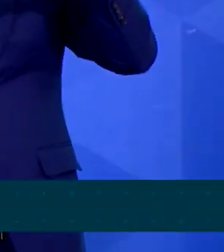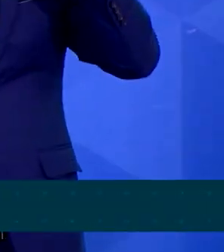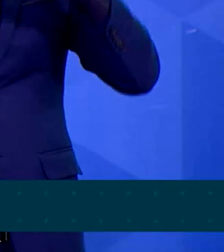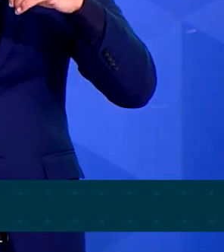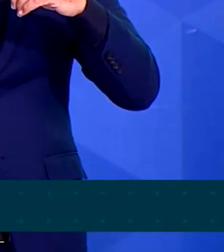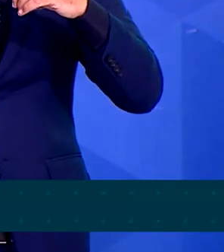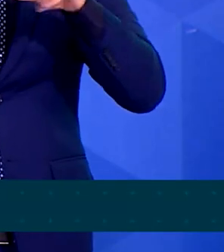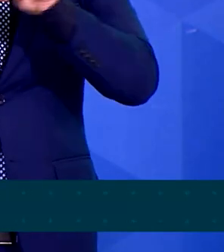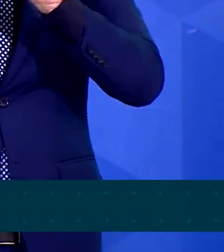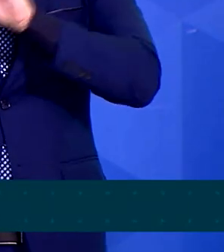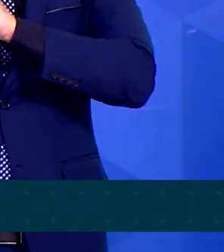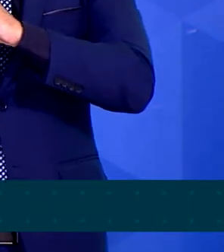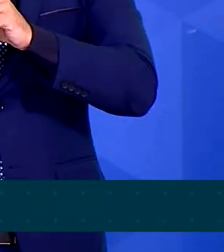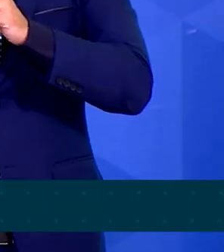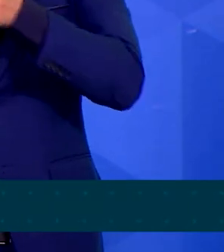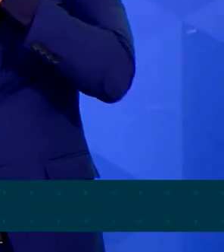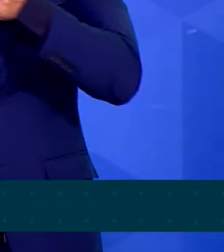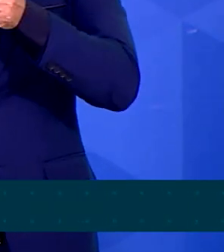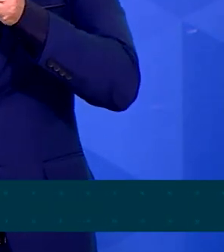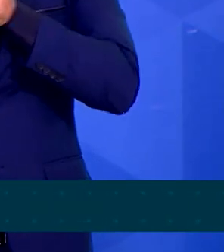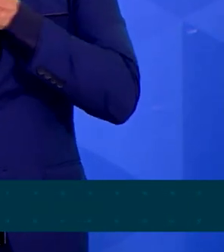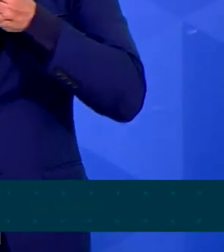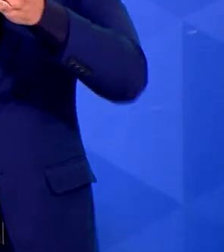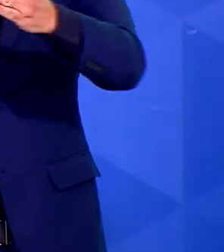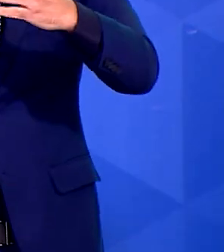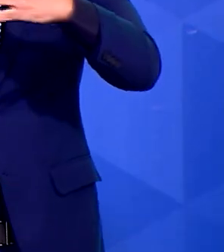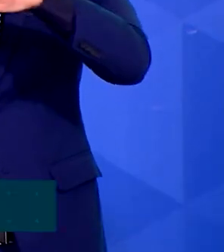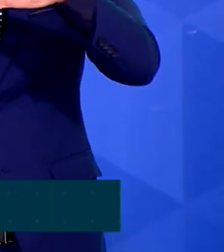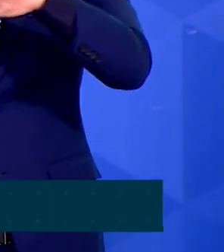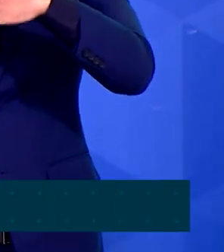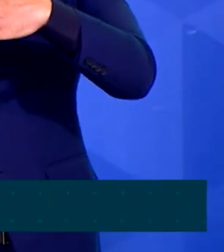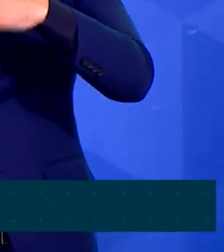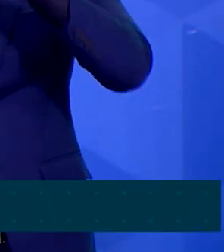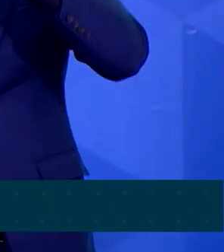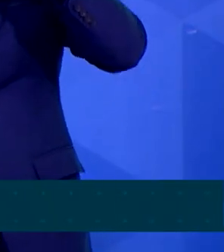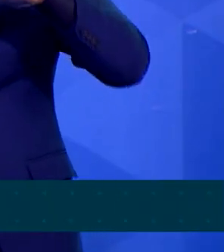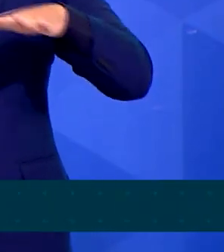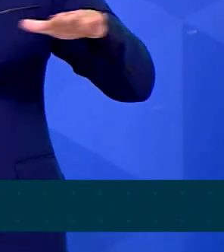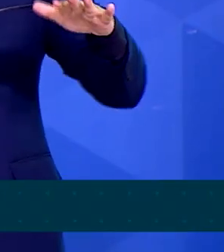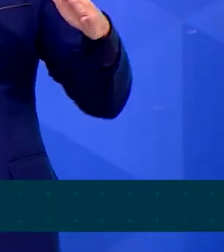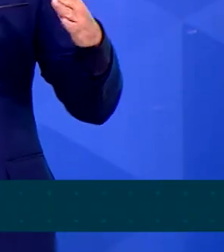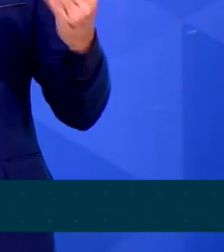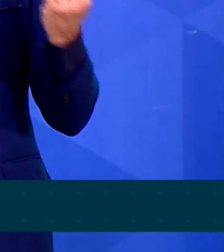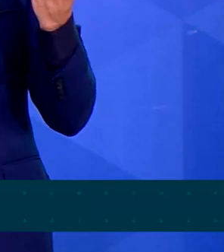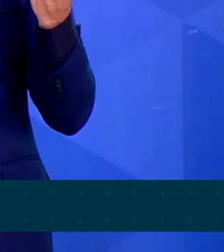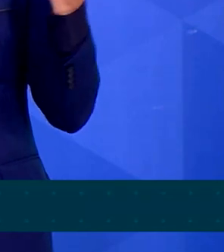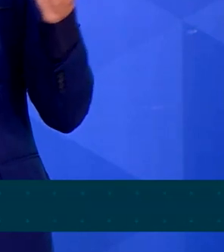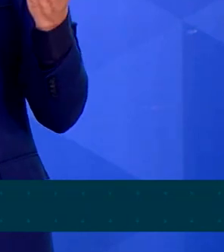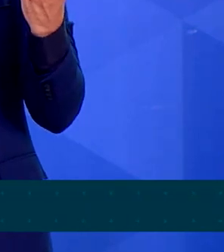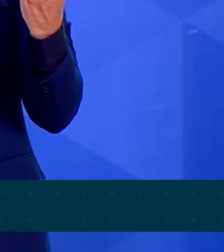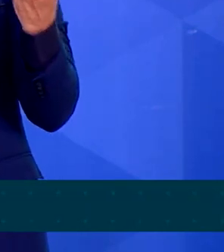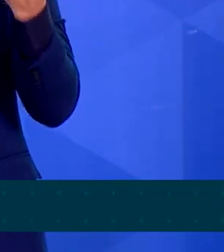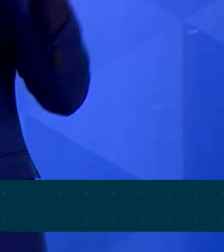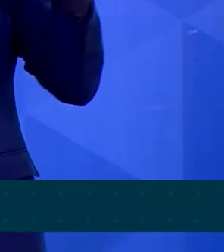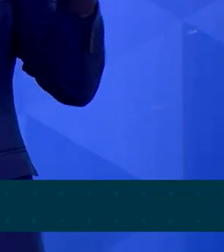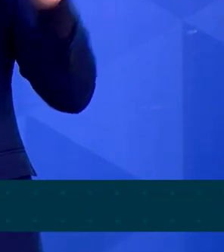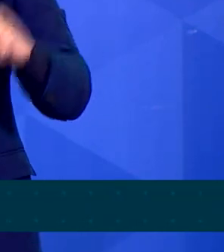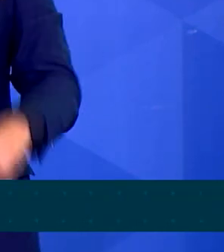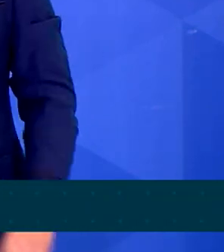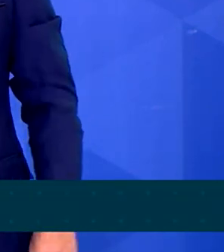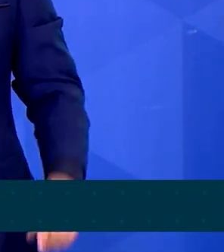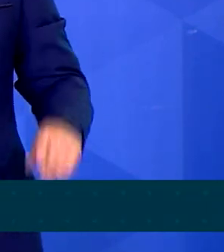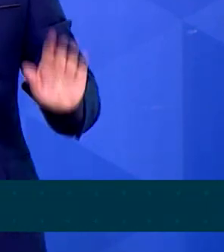nas nossas nascentes, rios, cidades e mares. É inaceitável vermos as nossas